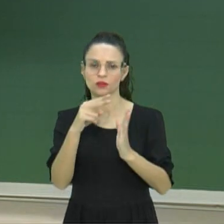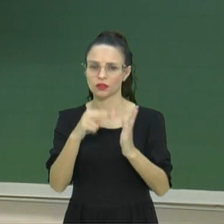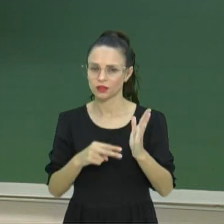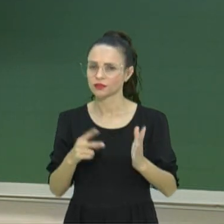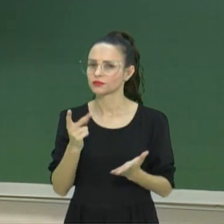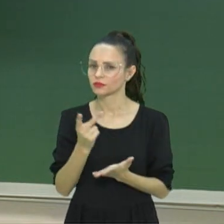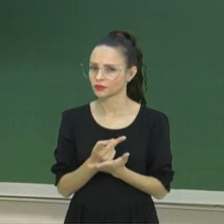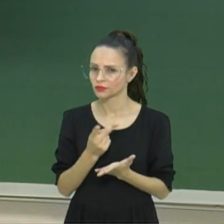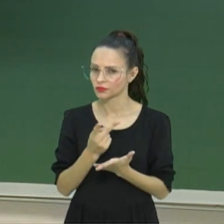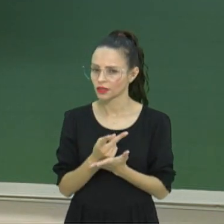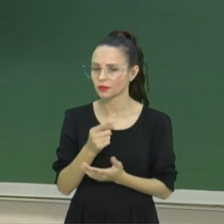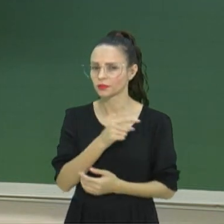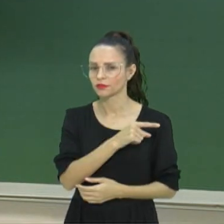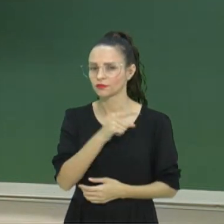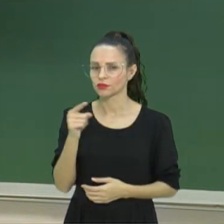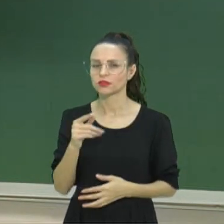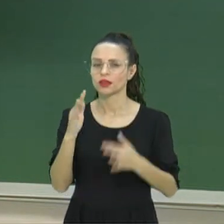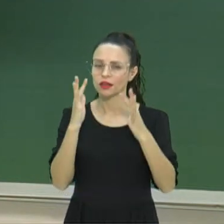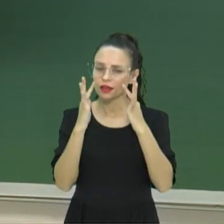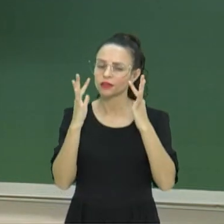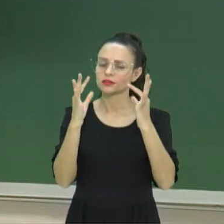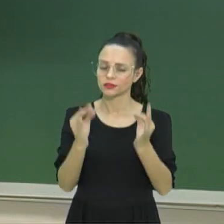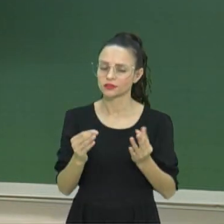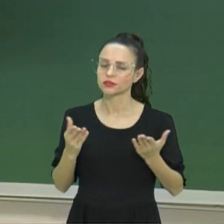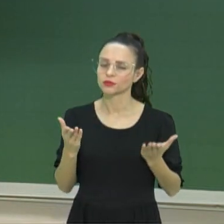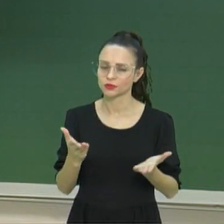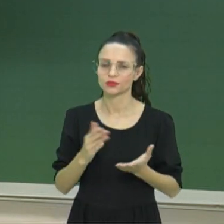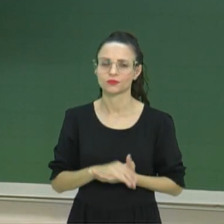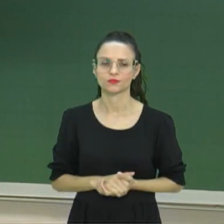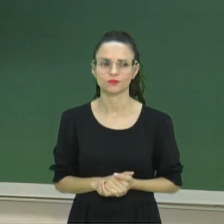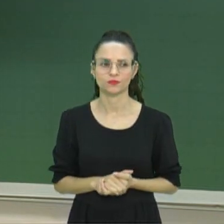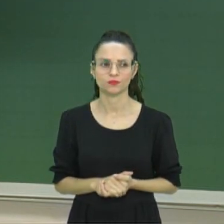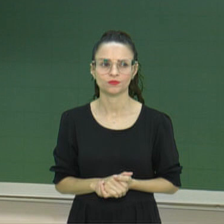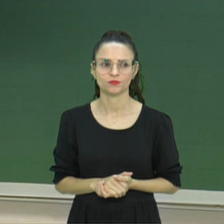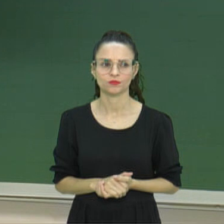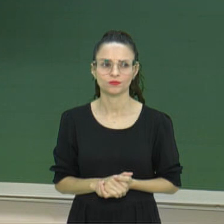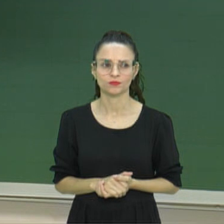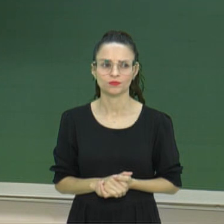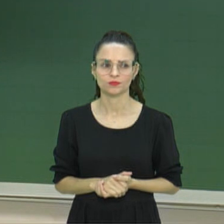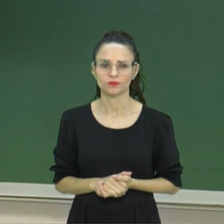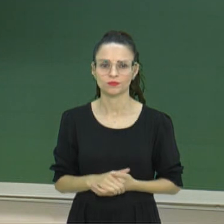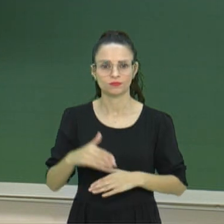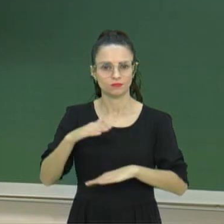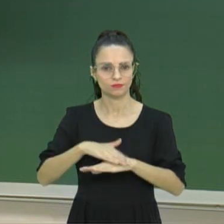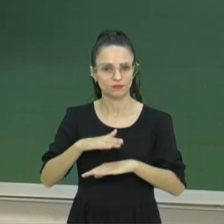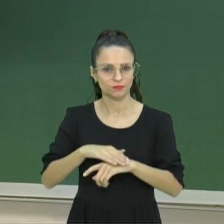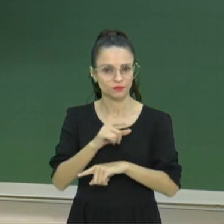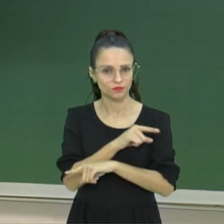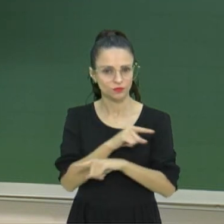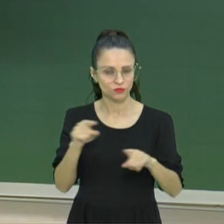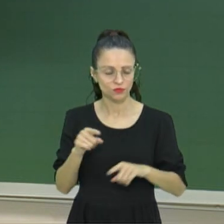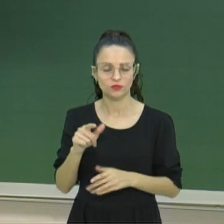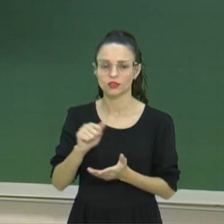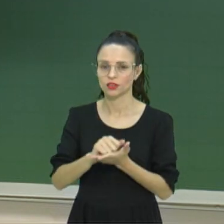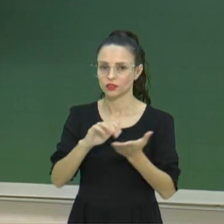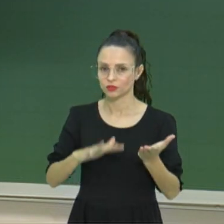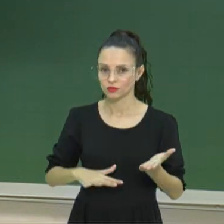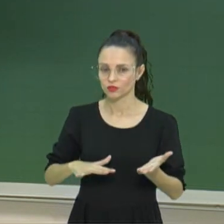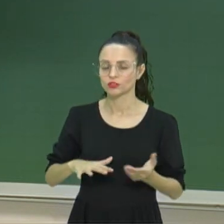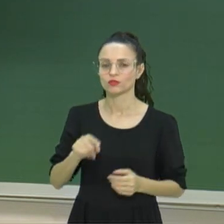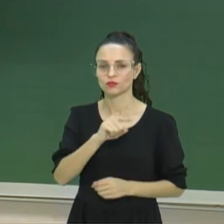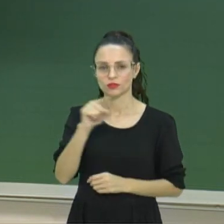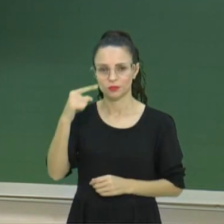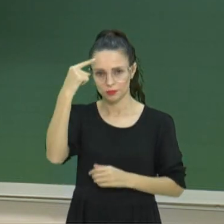Fiquem sempre atentos a essa situação. Bom, agora é sua vez. Temos aqui um exercício para